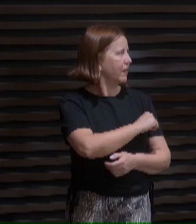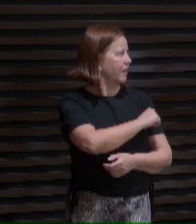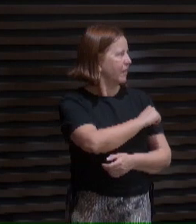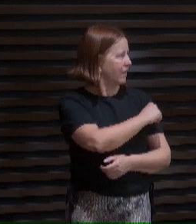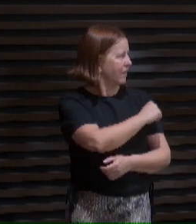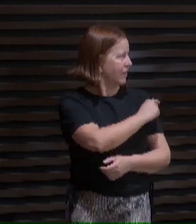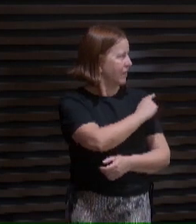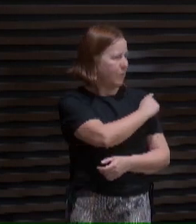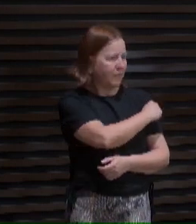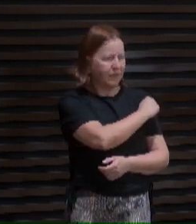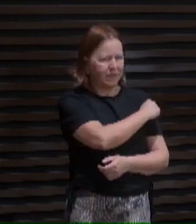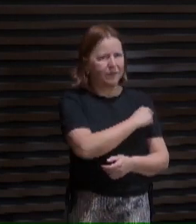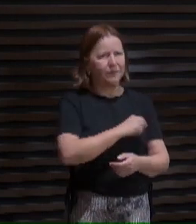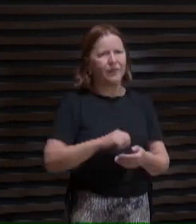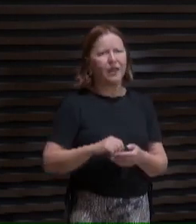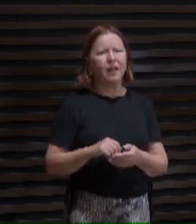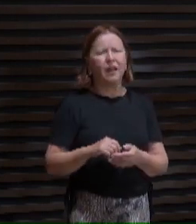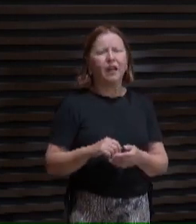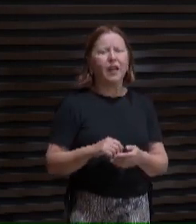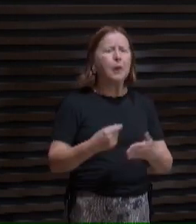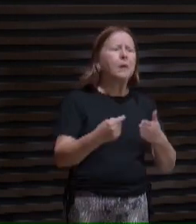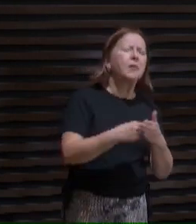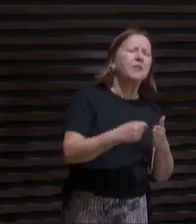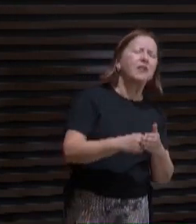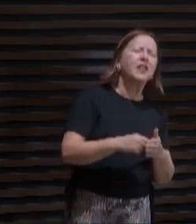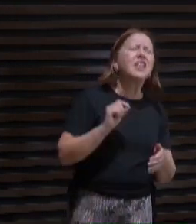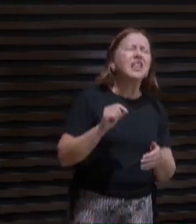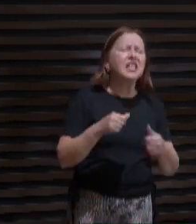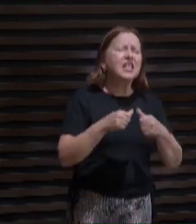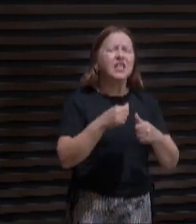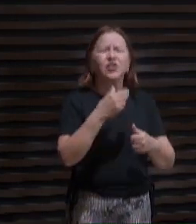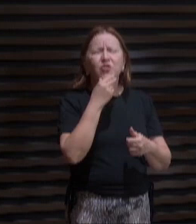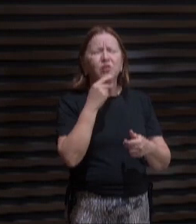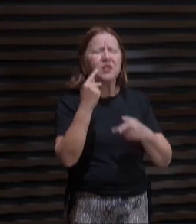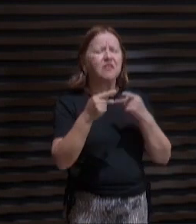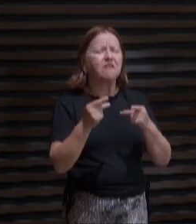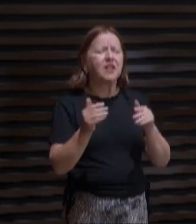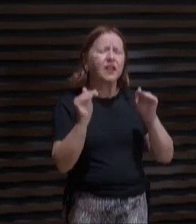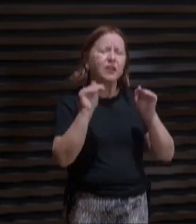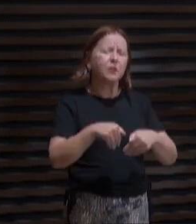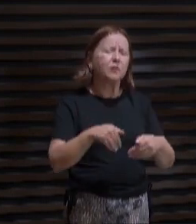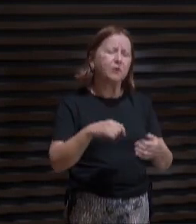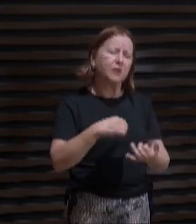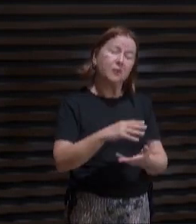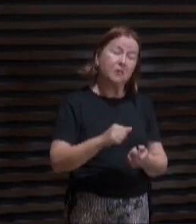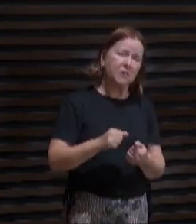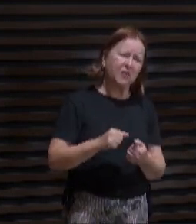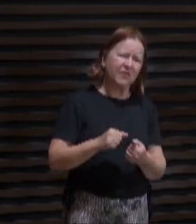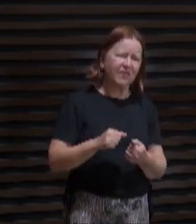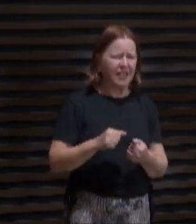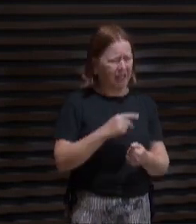um pastor? É um psicopata? Ou é um picareta? Eu escrevi esse livro,